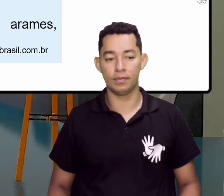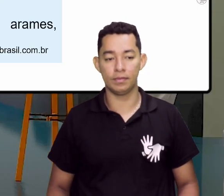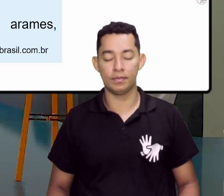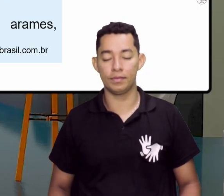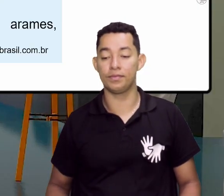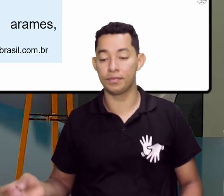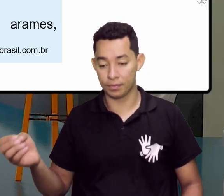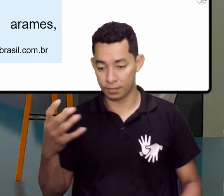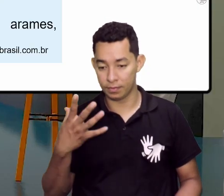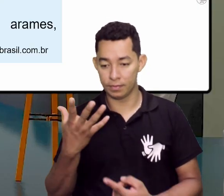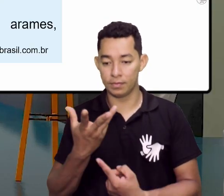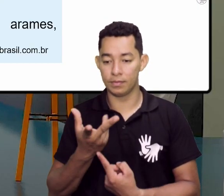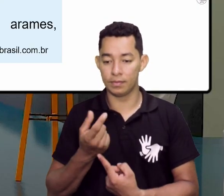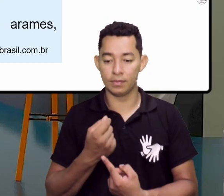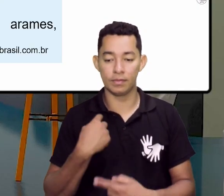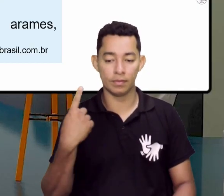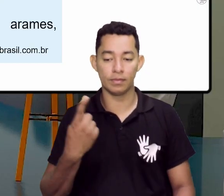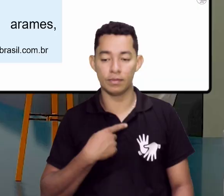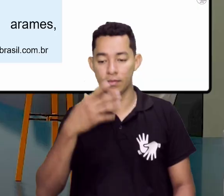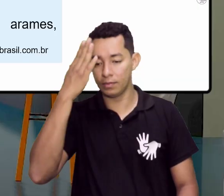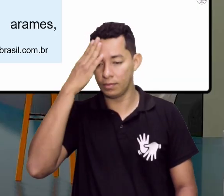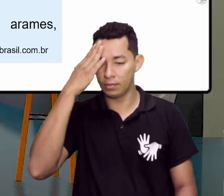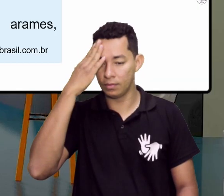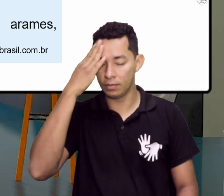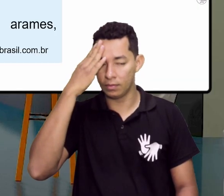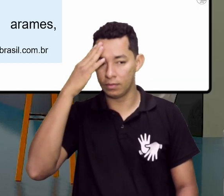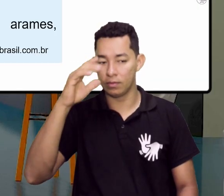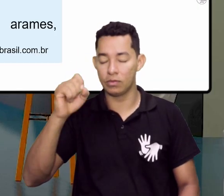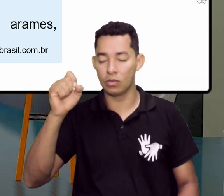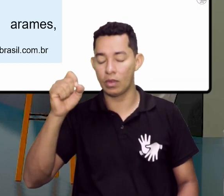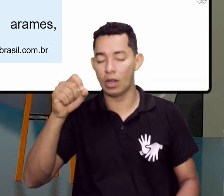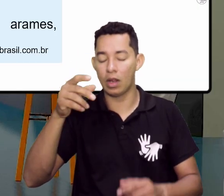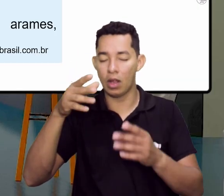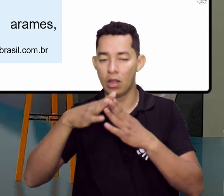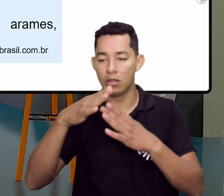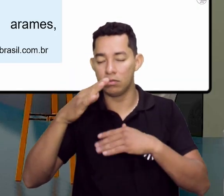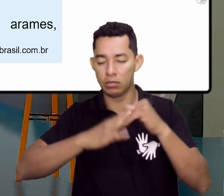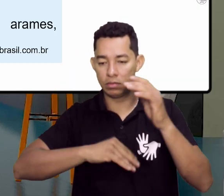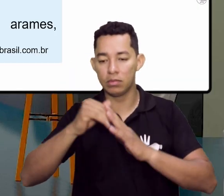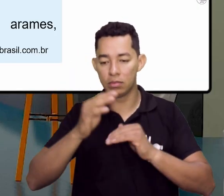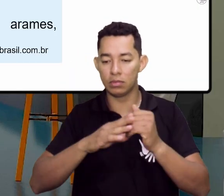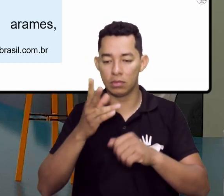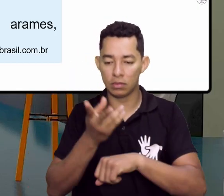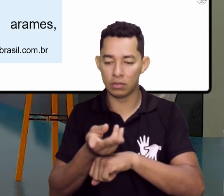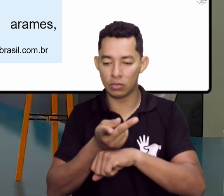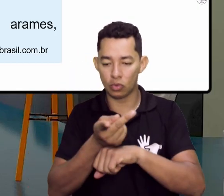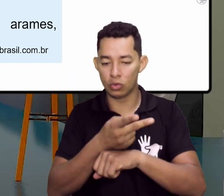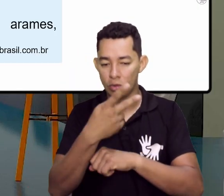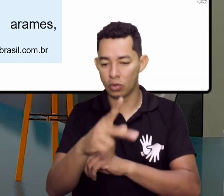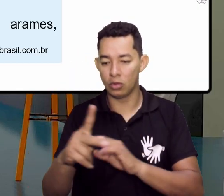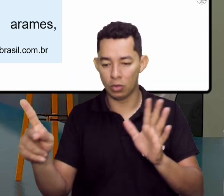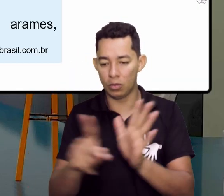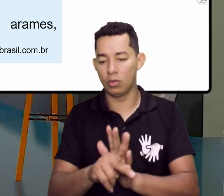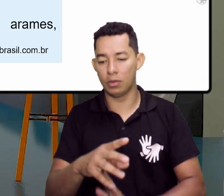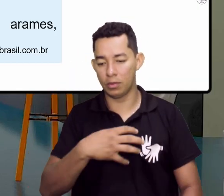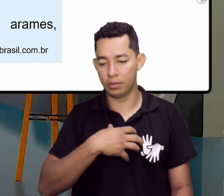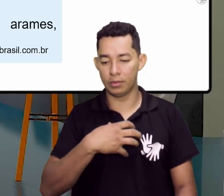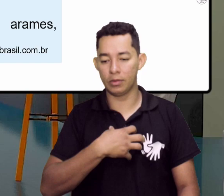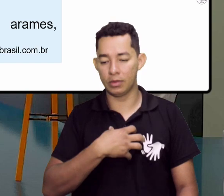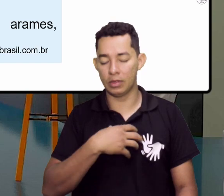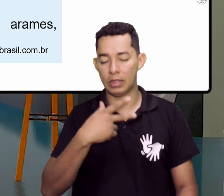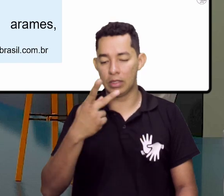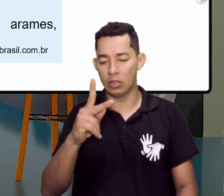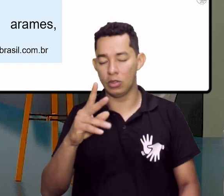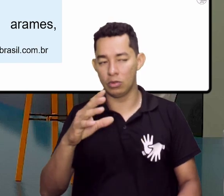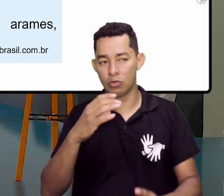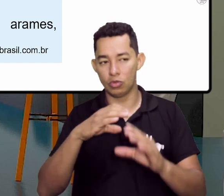essas novas artes, a gente sabe que são artistas procurando o seu caminho, né? Sua linguagem, sua maneira de se comunicar,